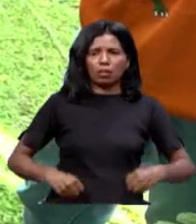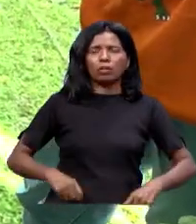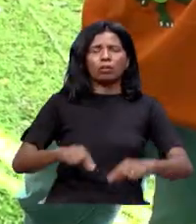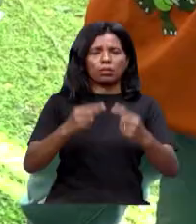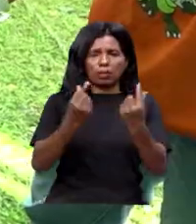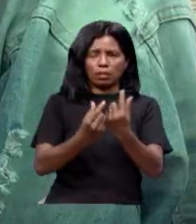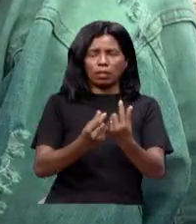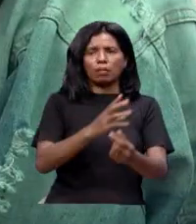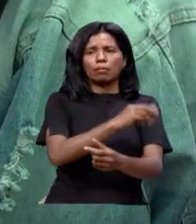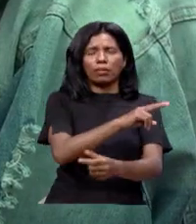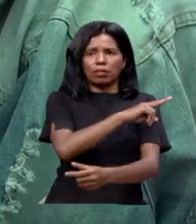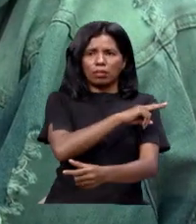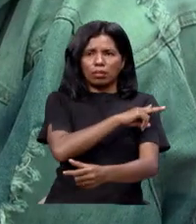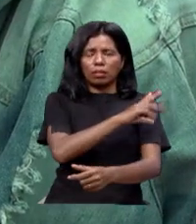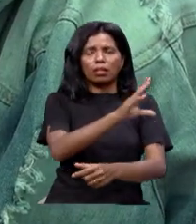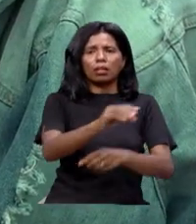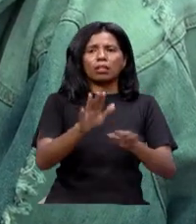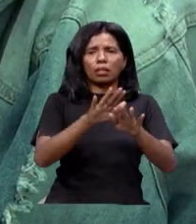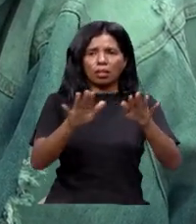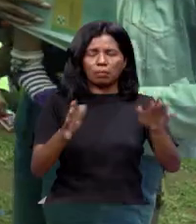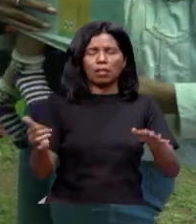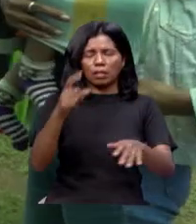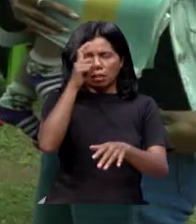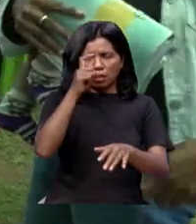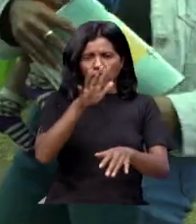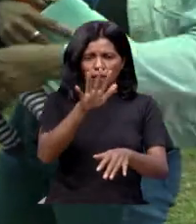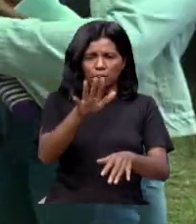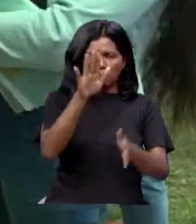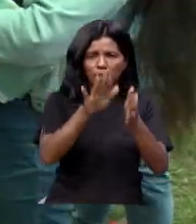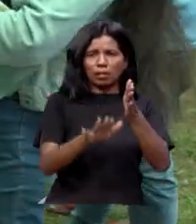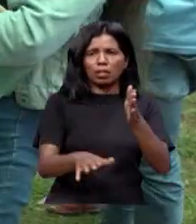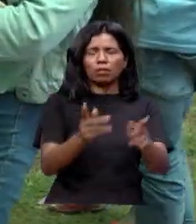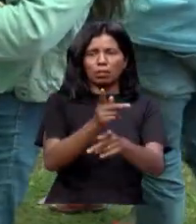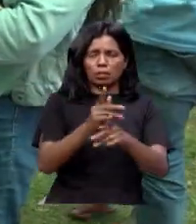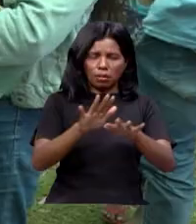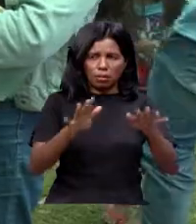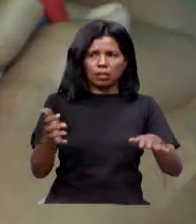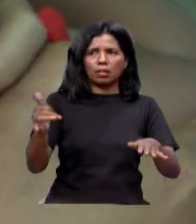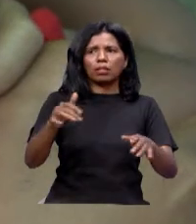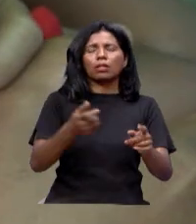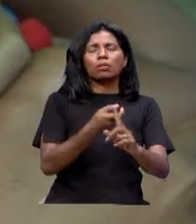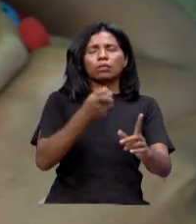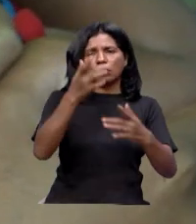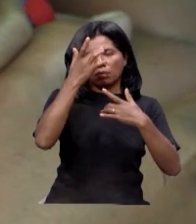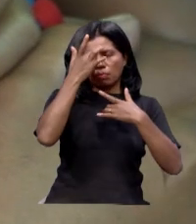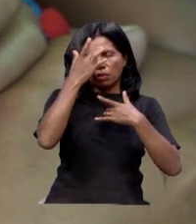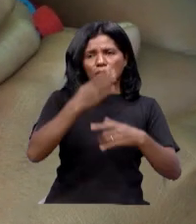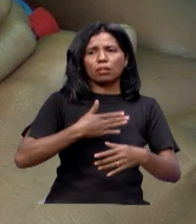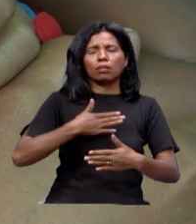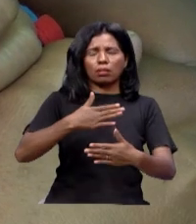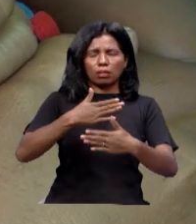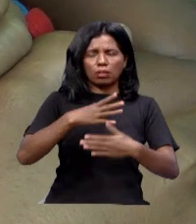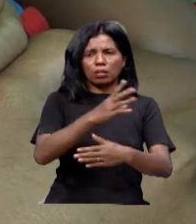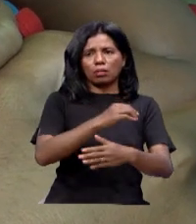ba imunização prefere ba labaric tina lima mai craic, ou de protese labaric sira, ou se moras infecção respiratório aguda